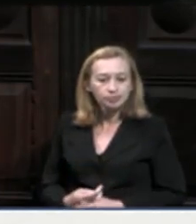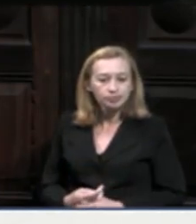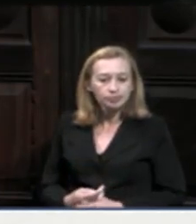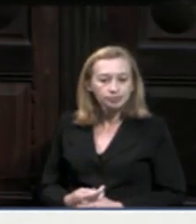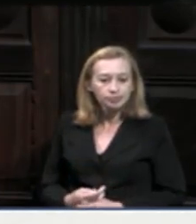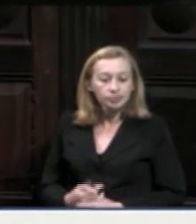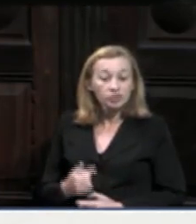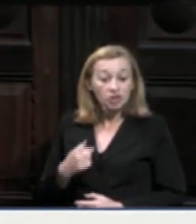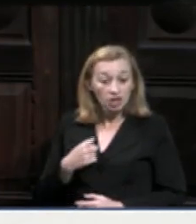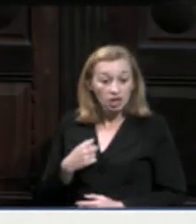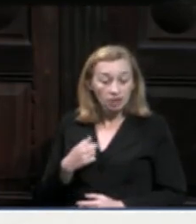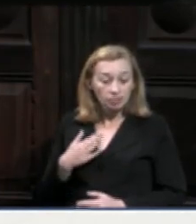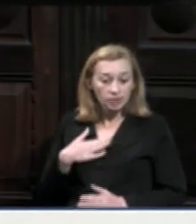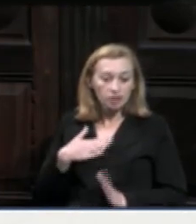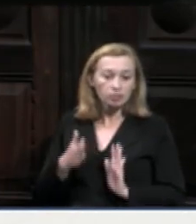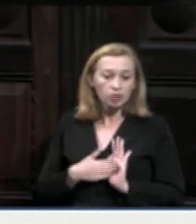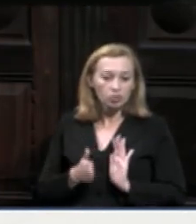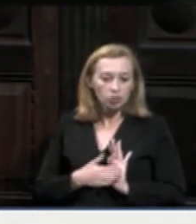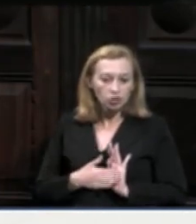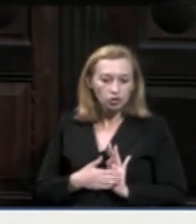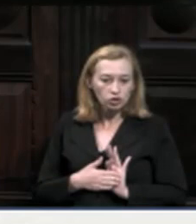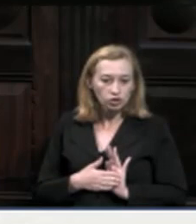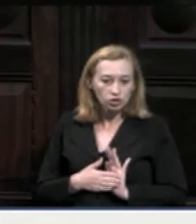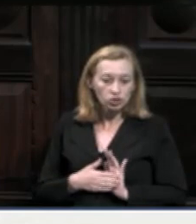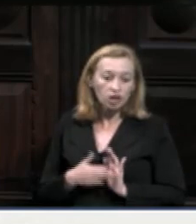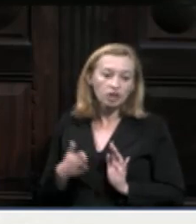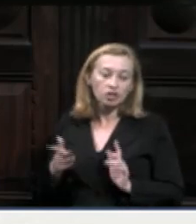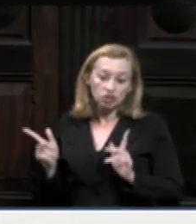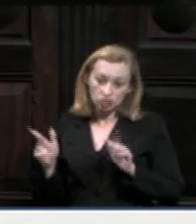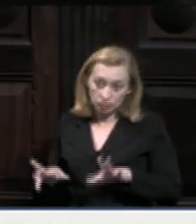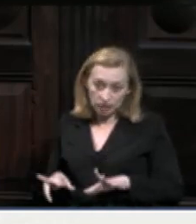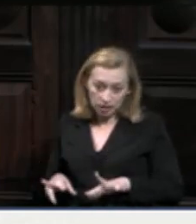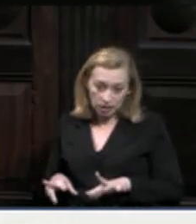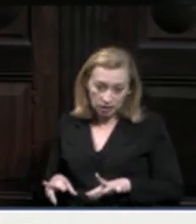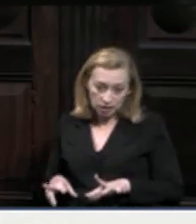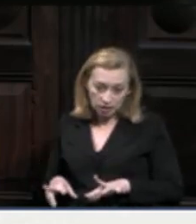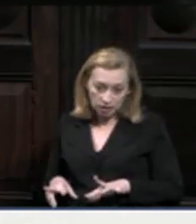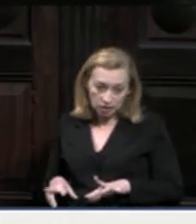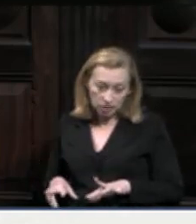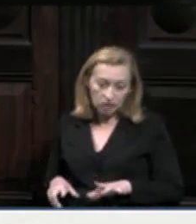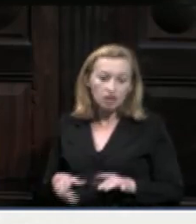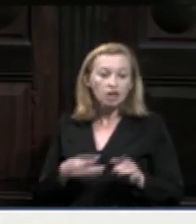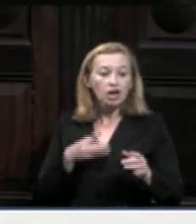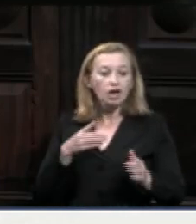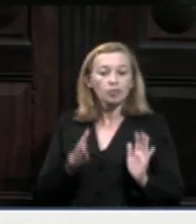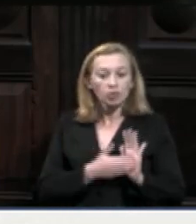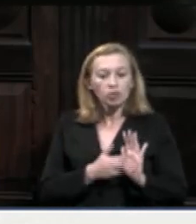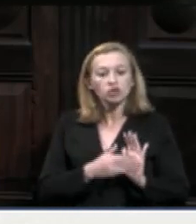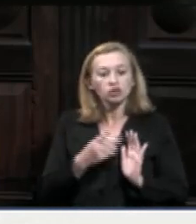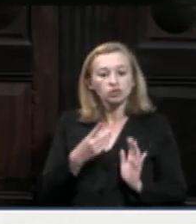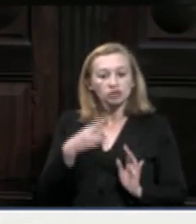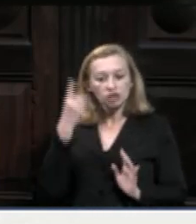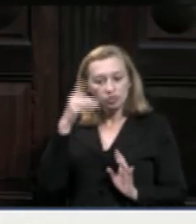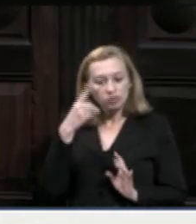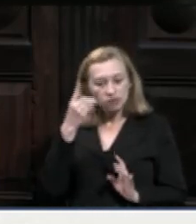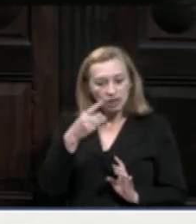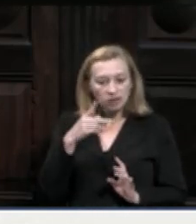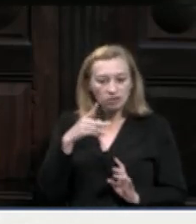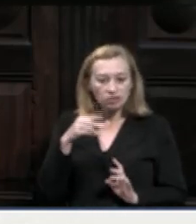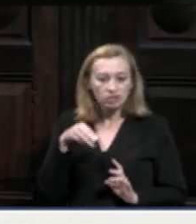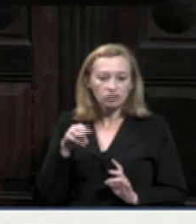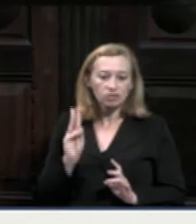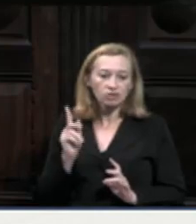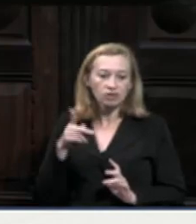eu propus foi totalmente diferente. A proposta do deputado Valdec, que tenta mediar